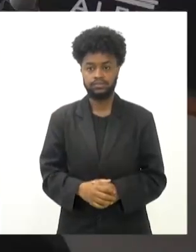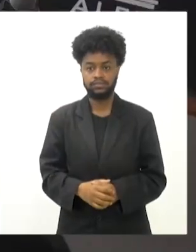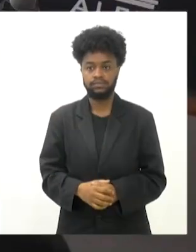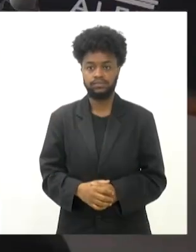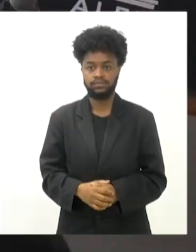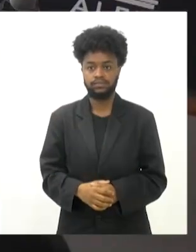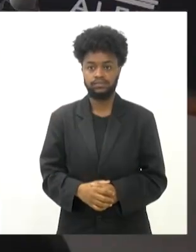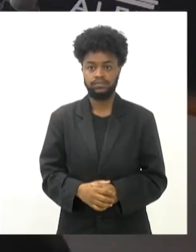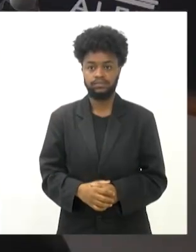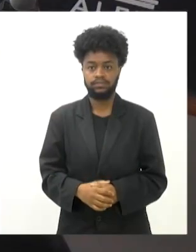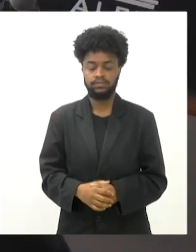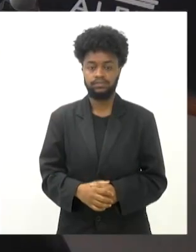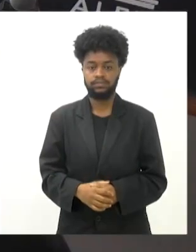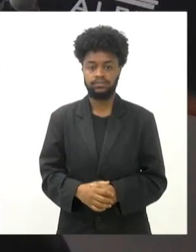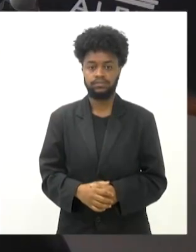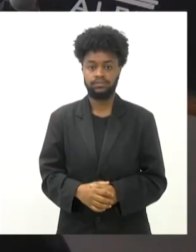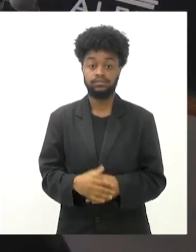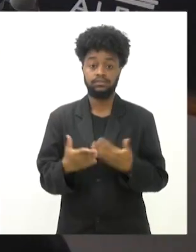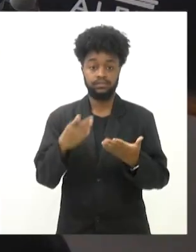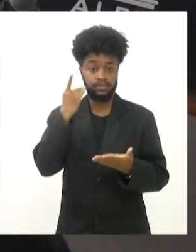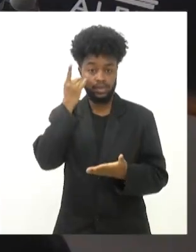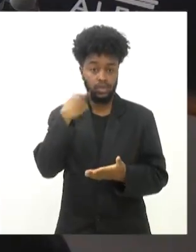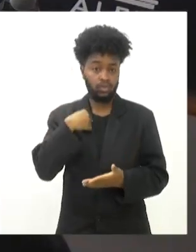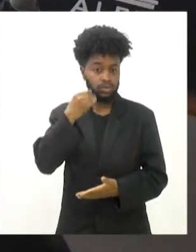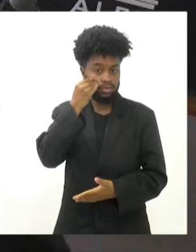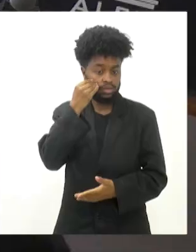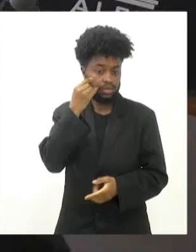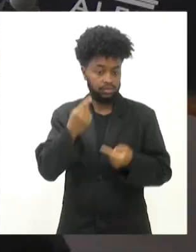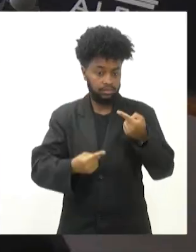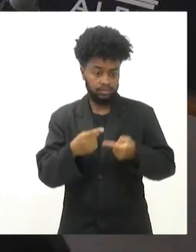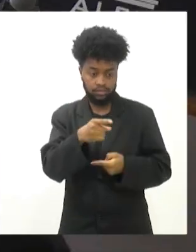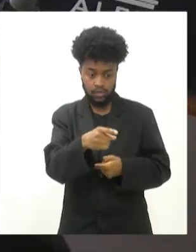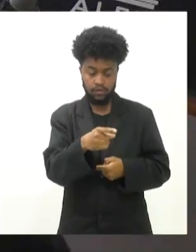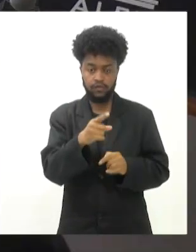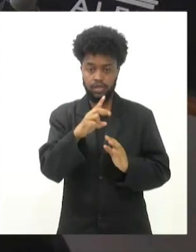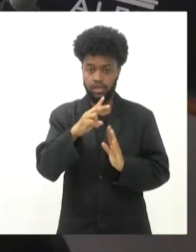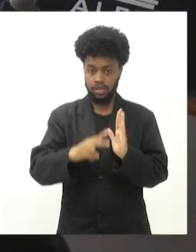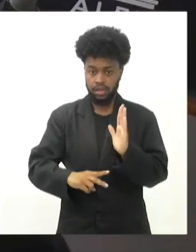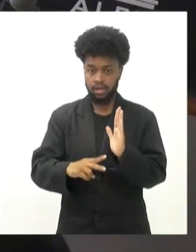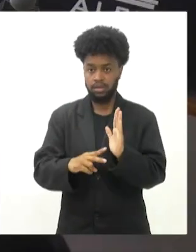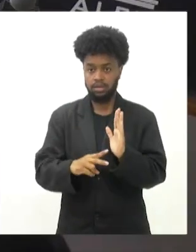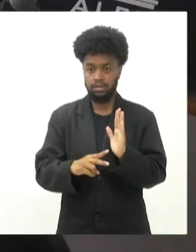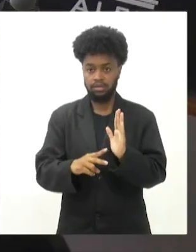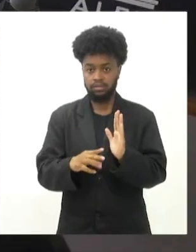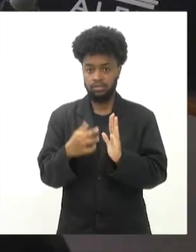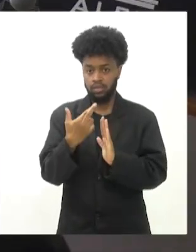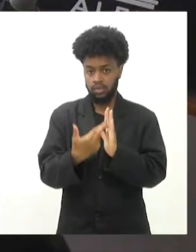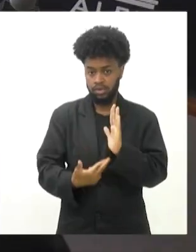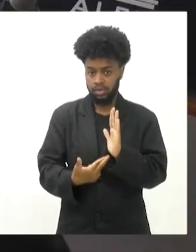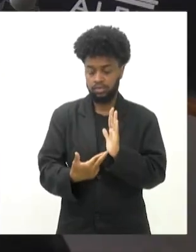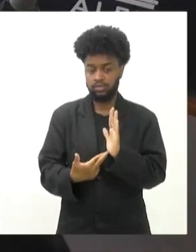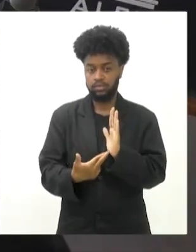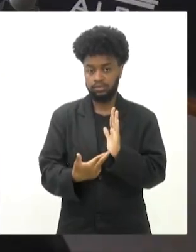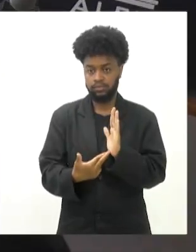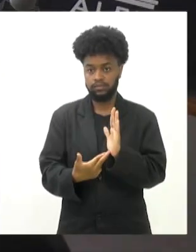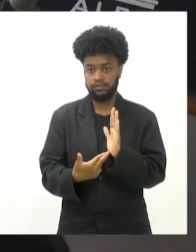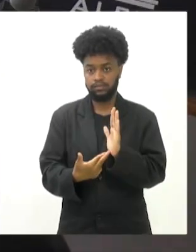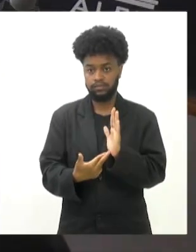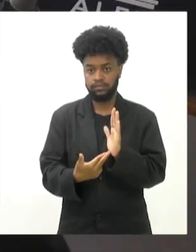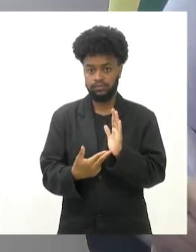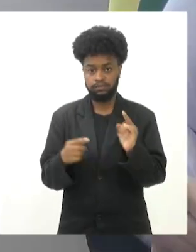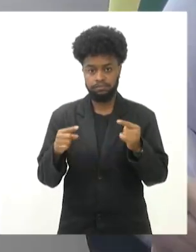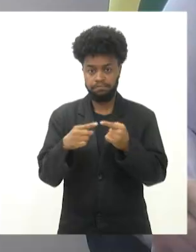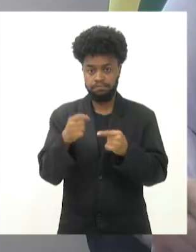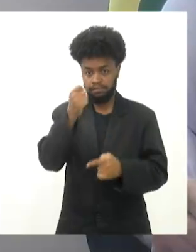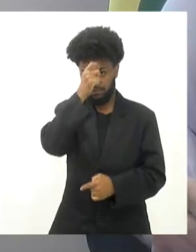Deputado, quando eu tentei fazer essa intervenção enquanto Vossa Excelência lia o relatório que a Prefeitura